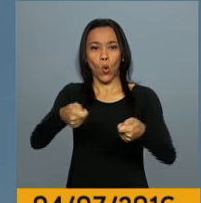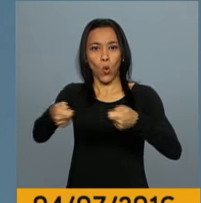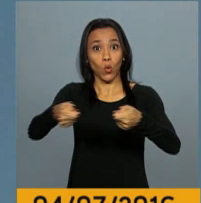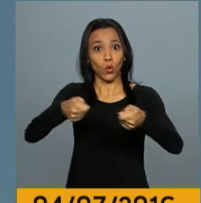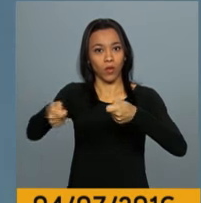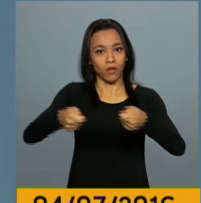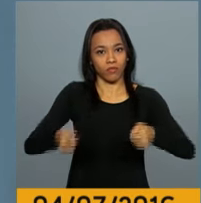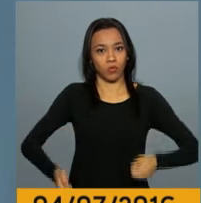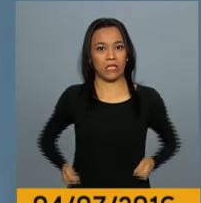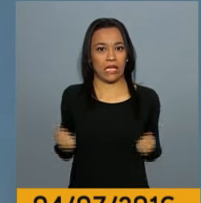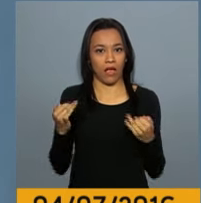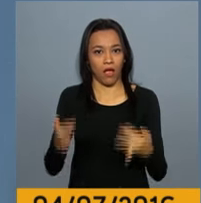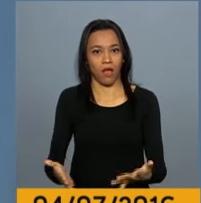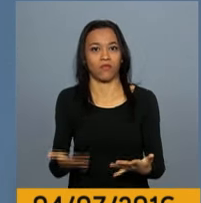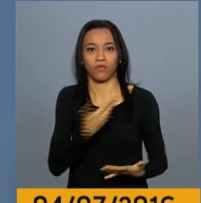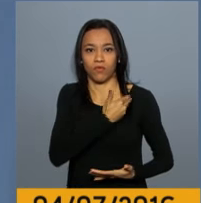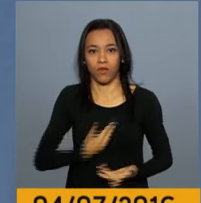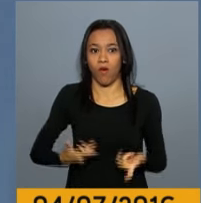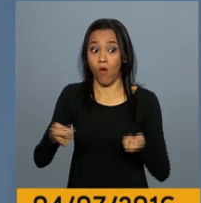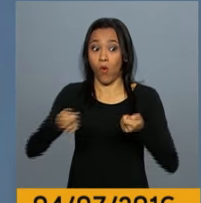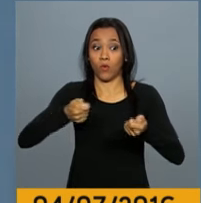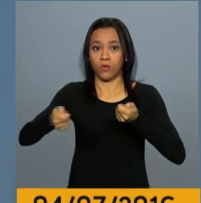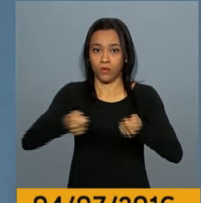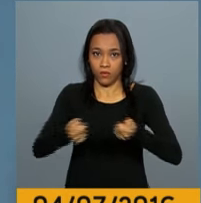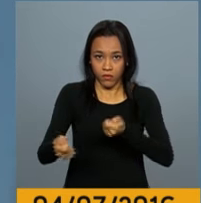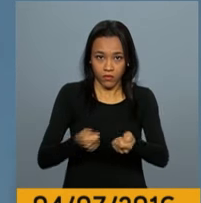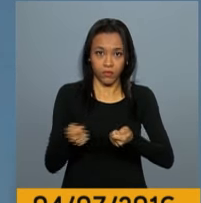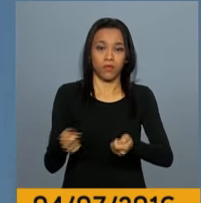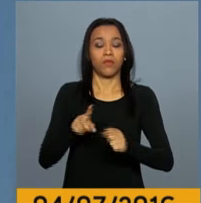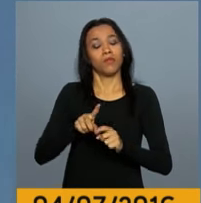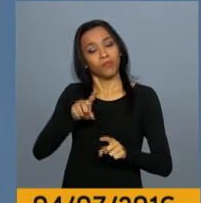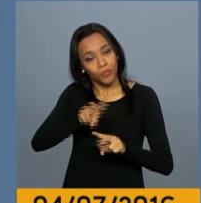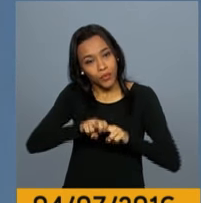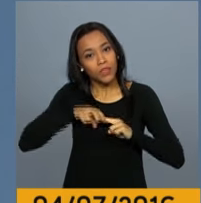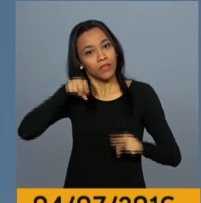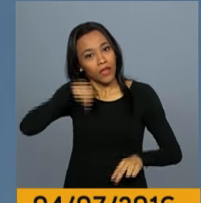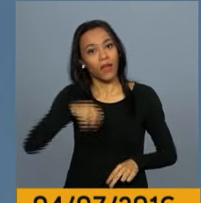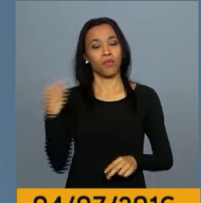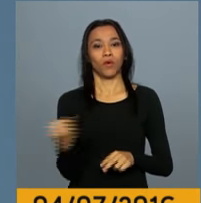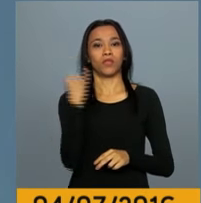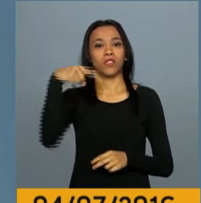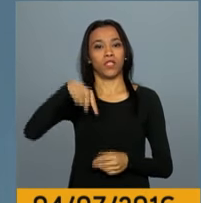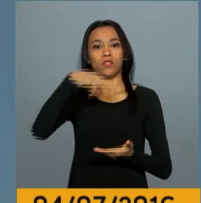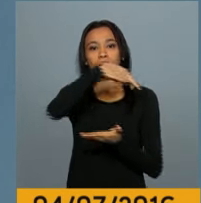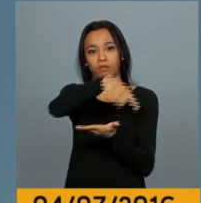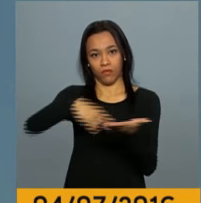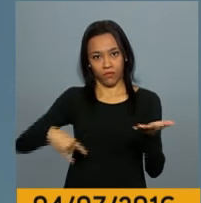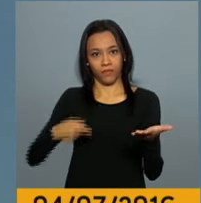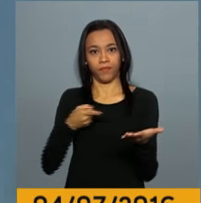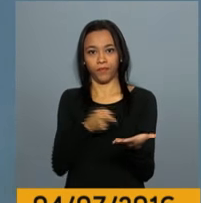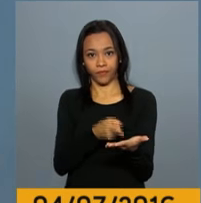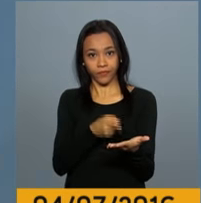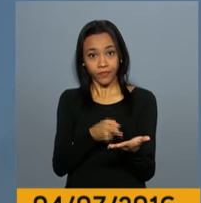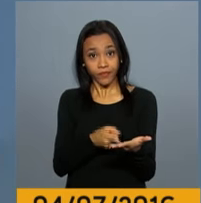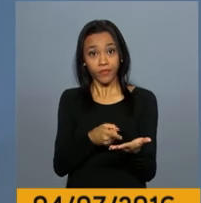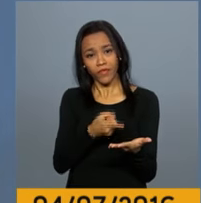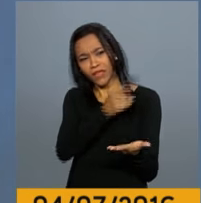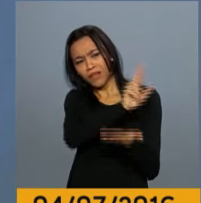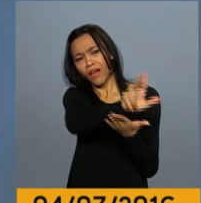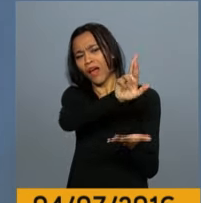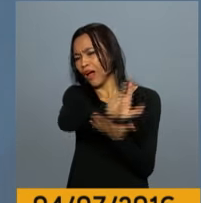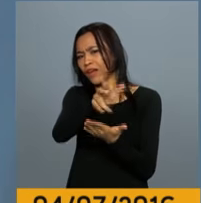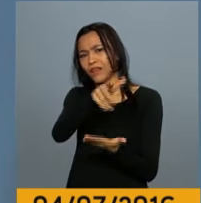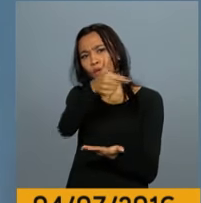A contenção não começou a aparecer ainda, mas daí a importância deste documento, como outros